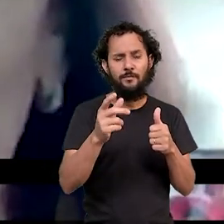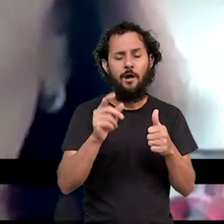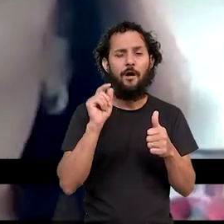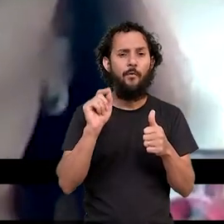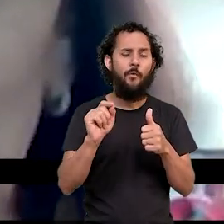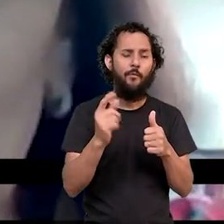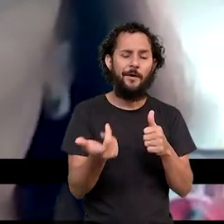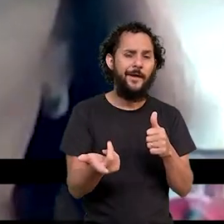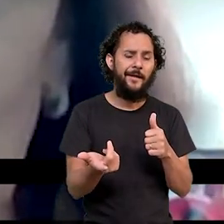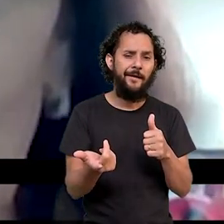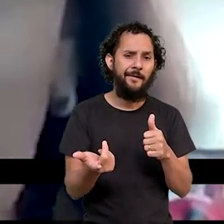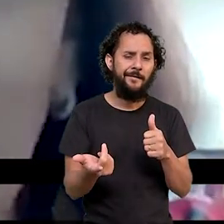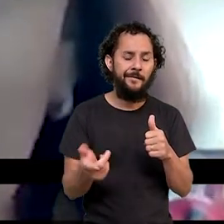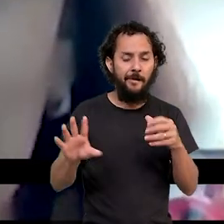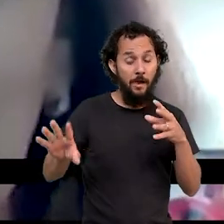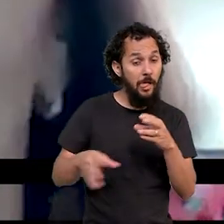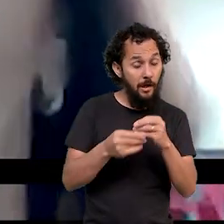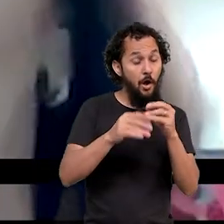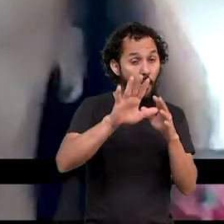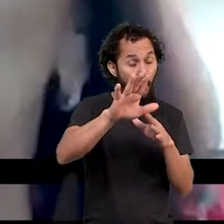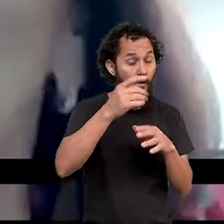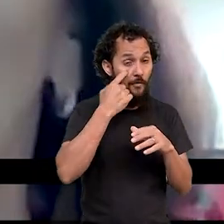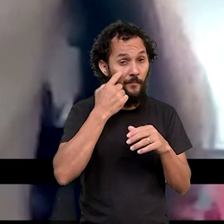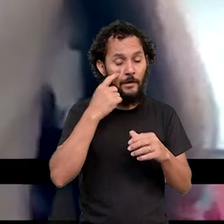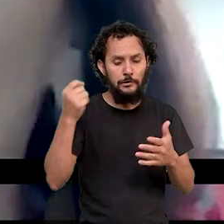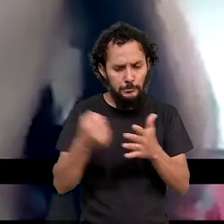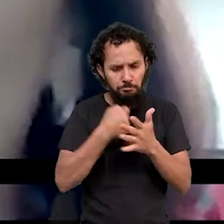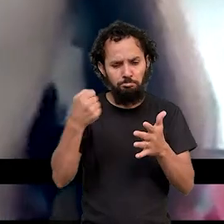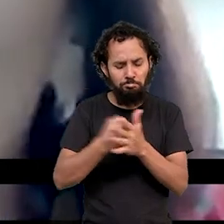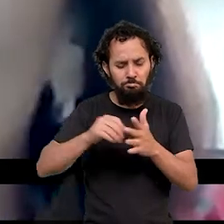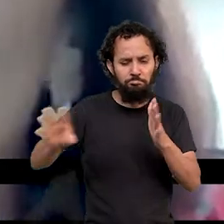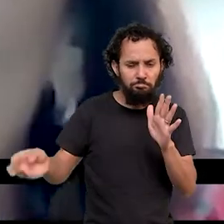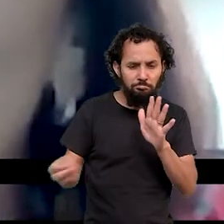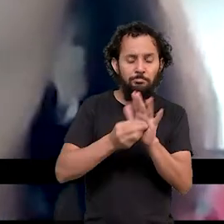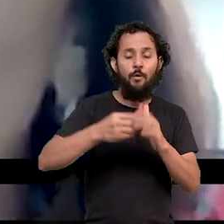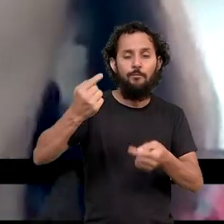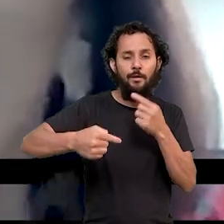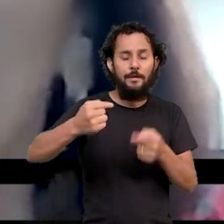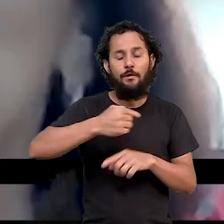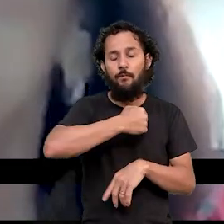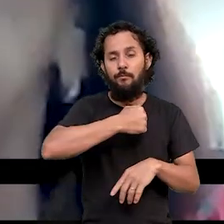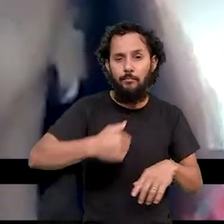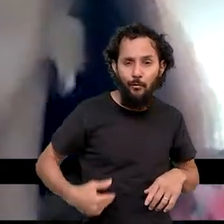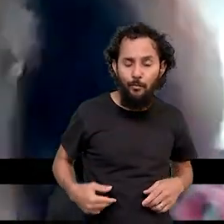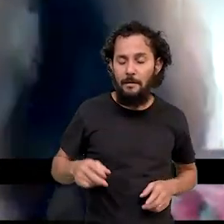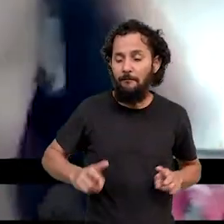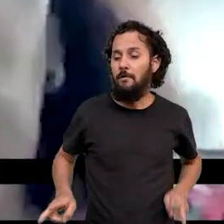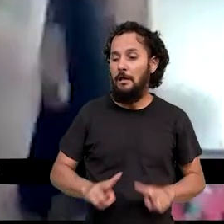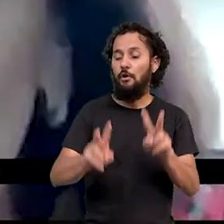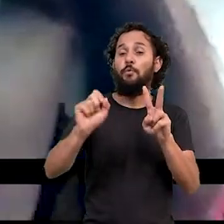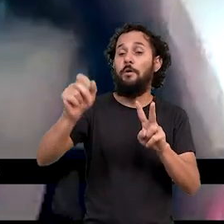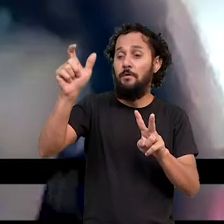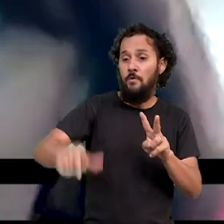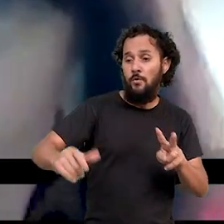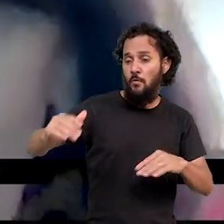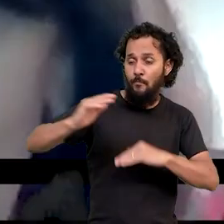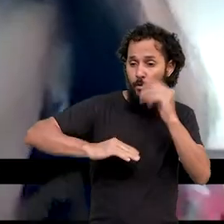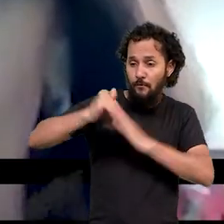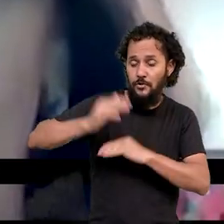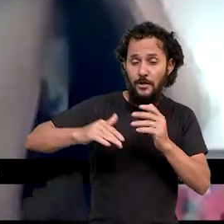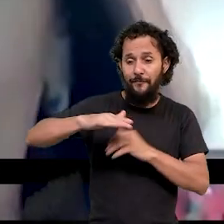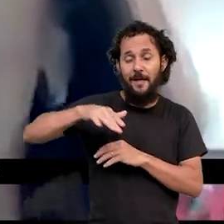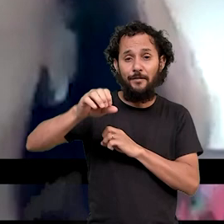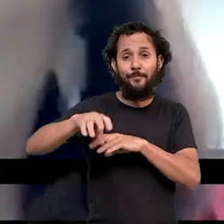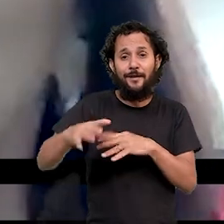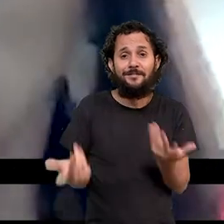só fazendo um parêntese aí, lutando pela implementação de políticas públicas de valorização dos profissionais da